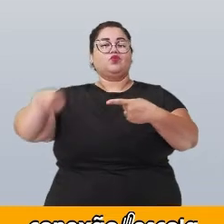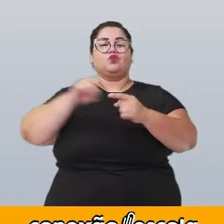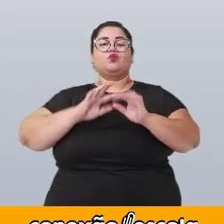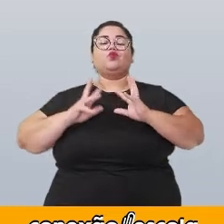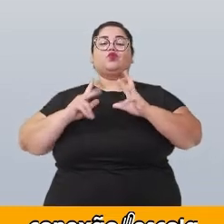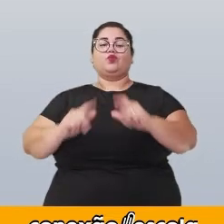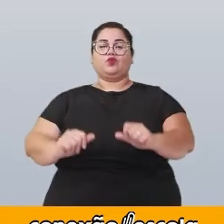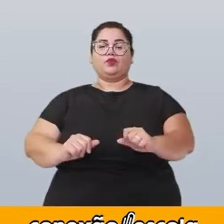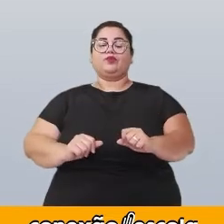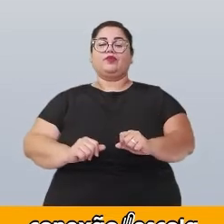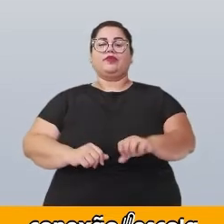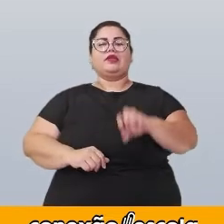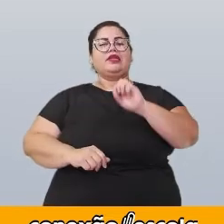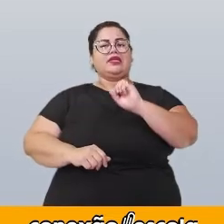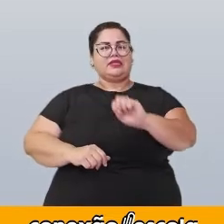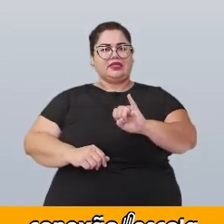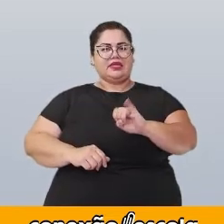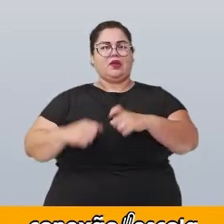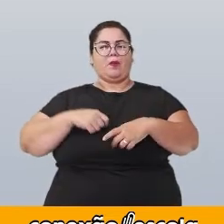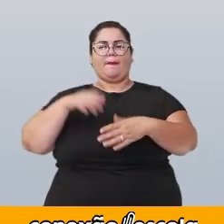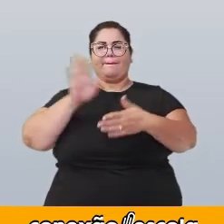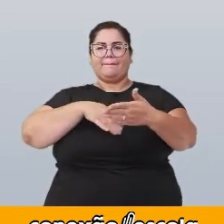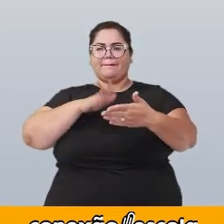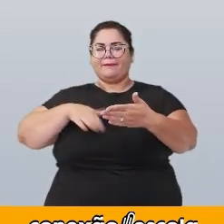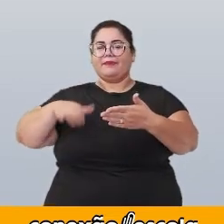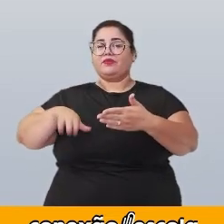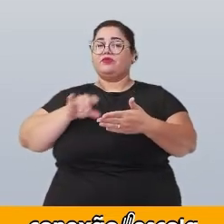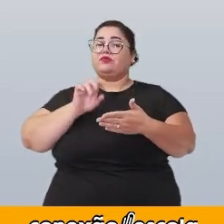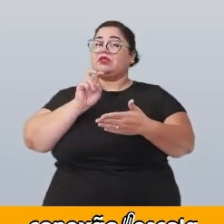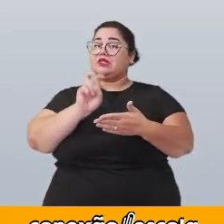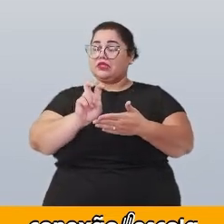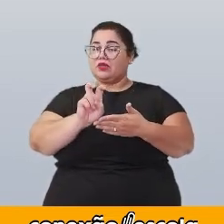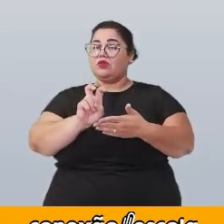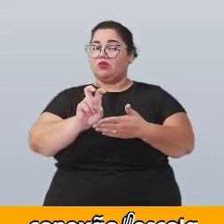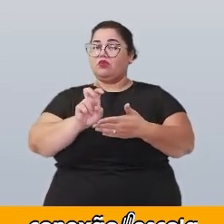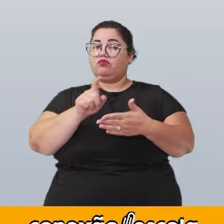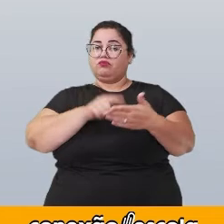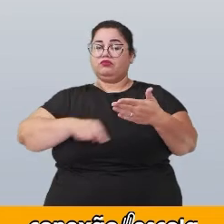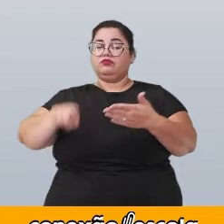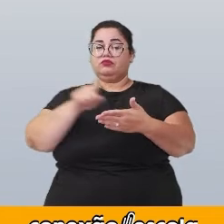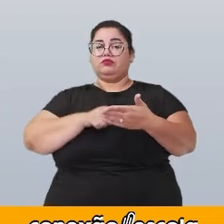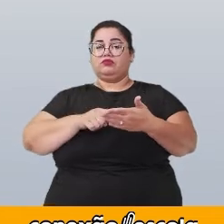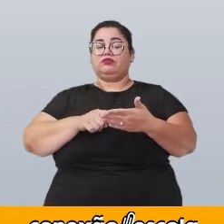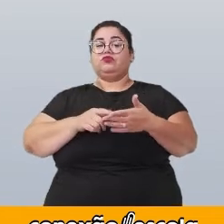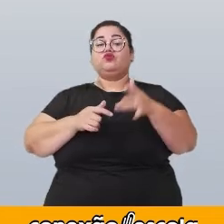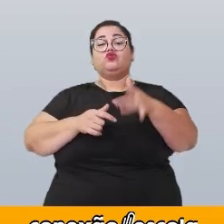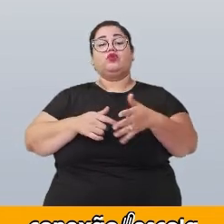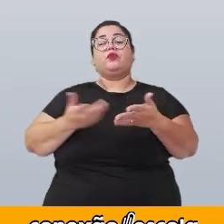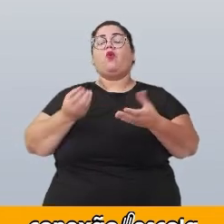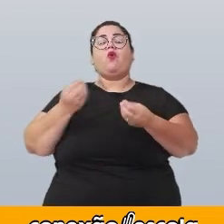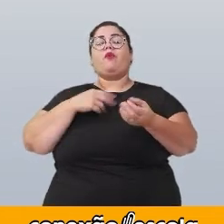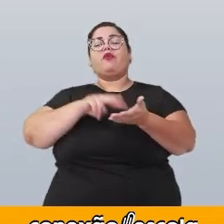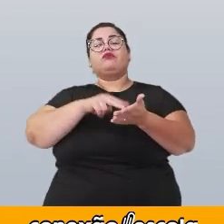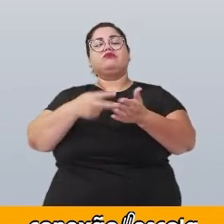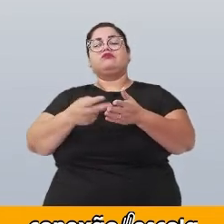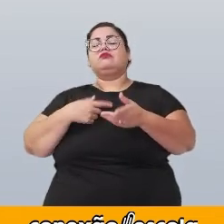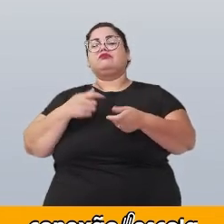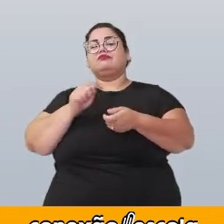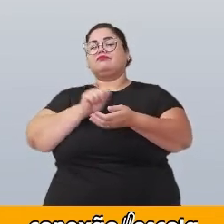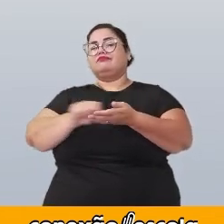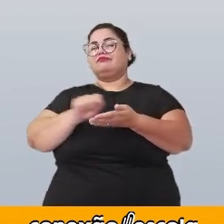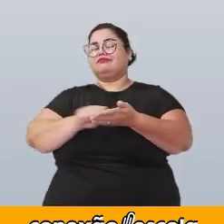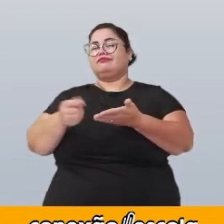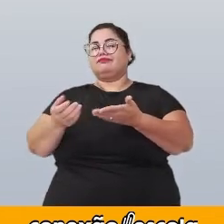figura. Se eu pintar 5 partes dessa figura, como eu posso representar isso em